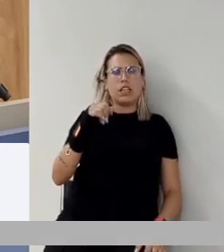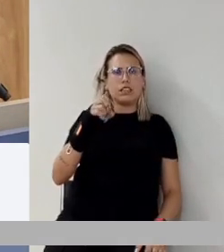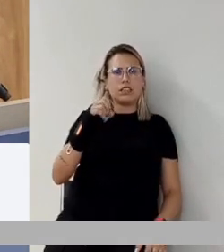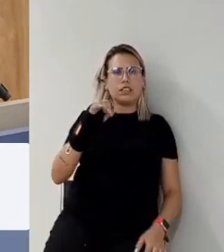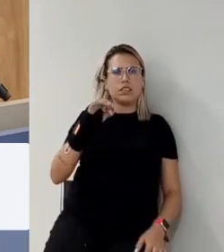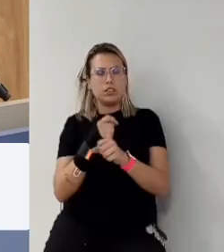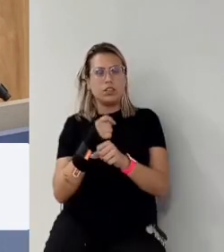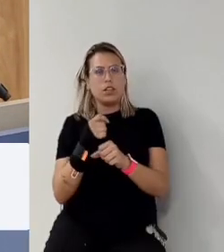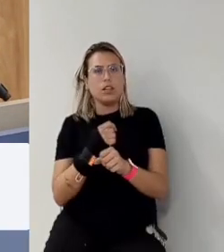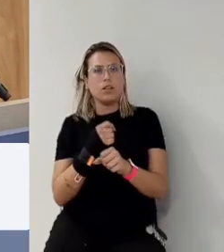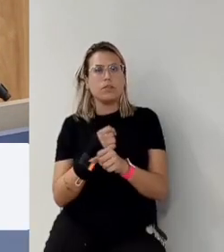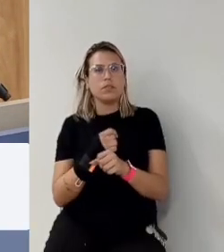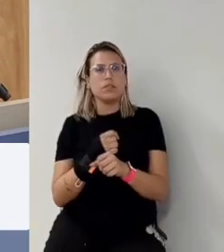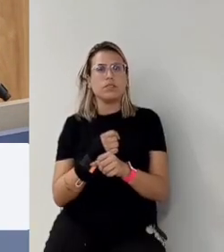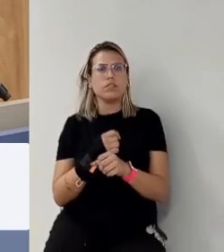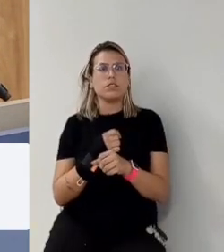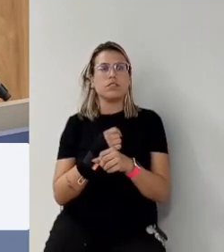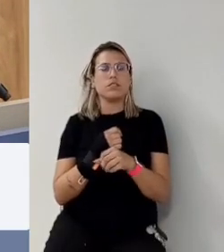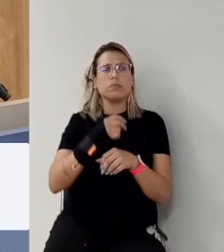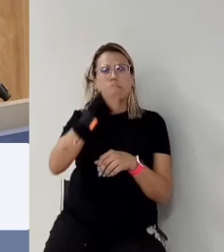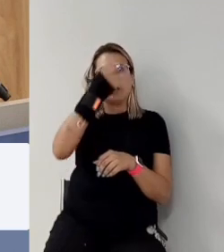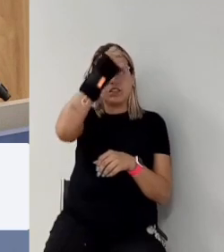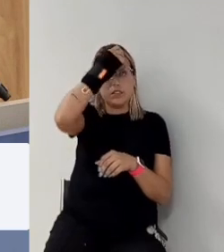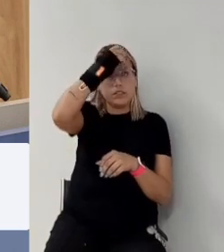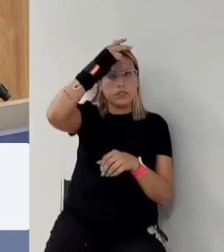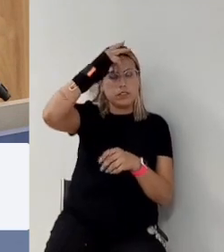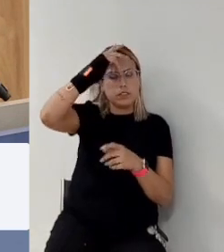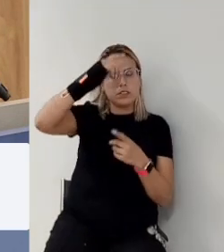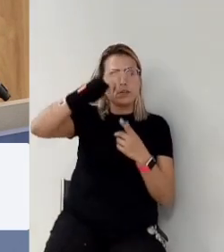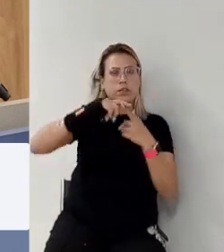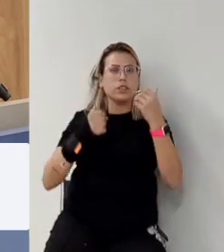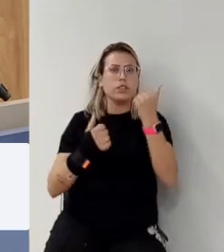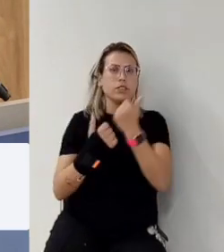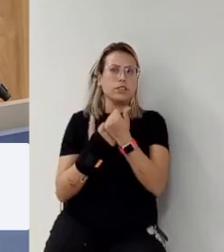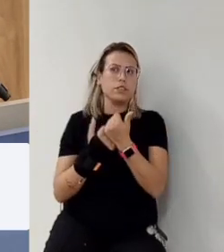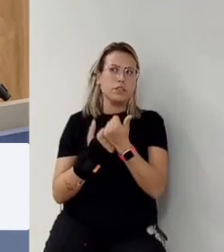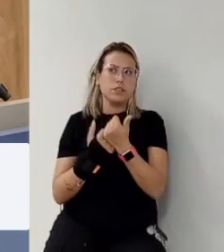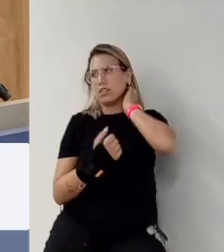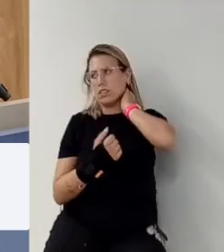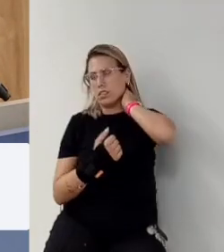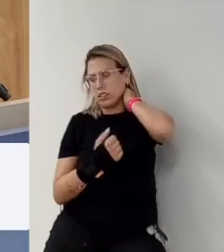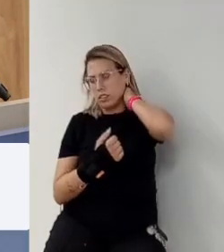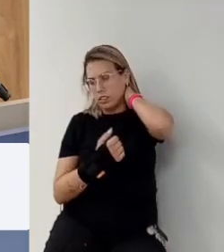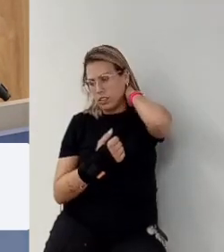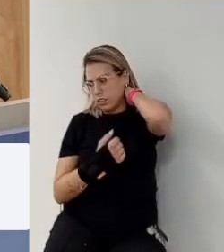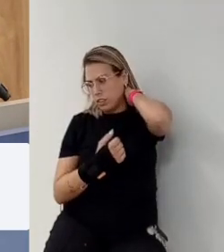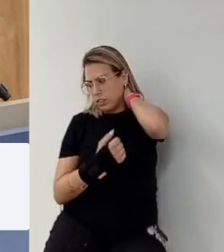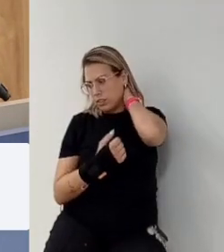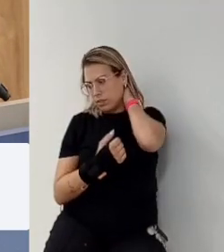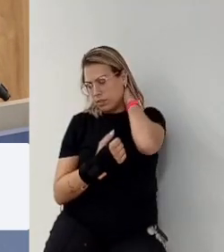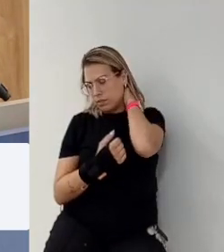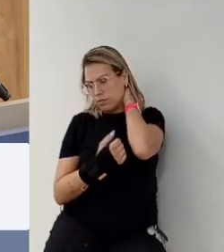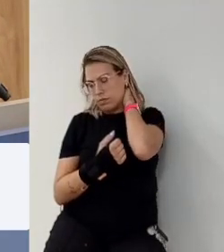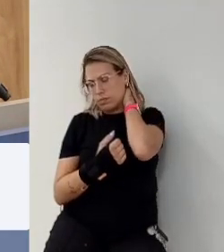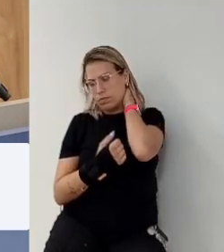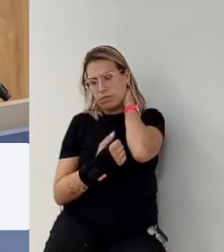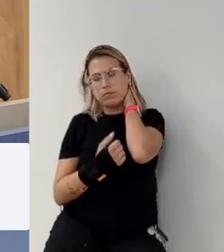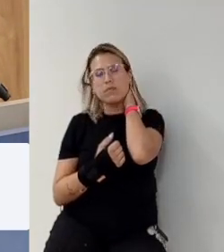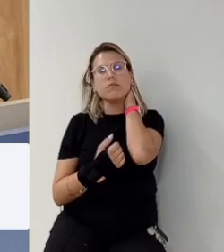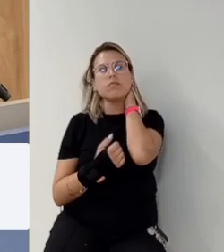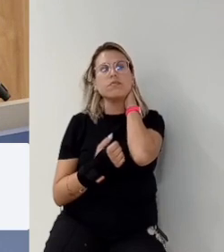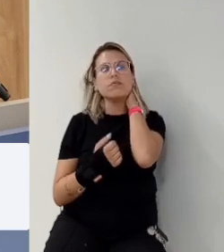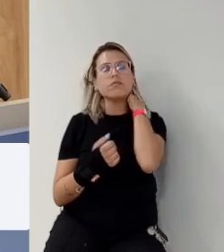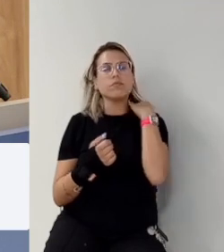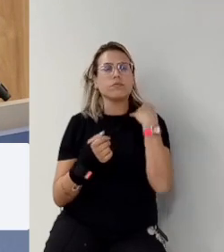o vice Lucio por esse cuidado por esse desejo da execução de muitas obras faltou